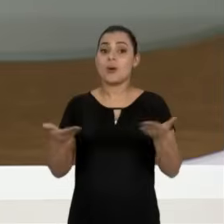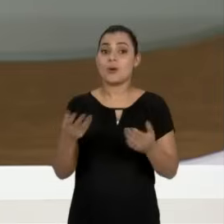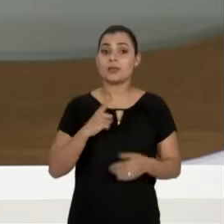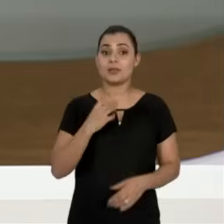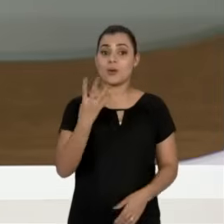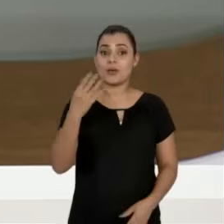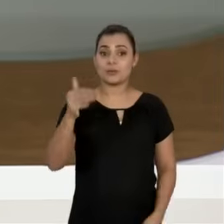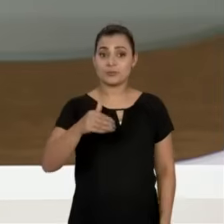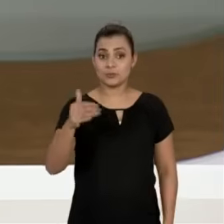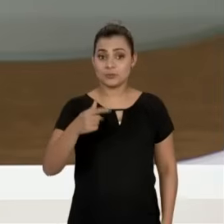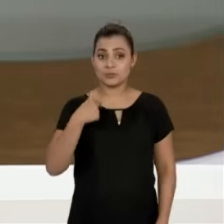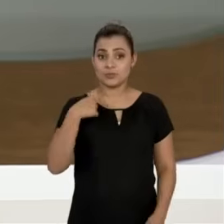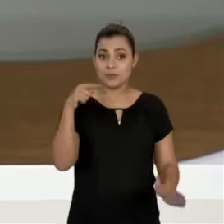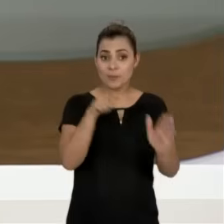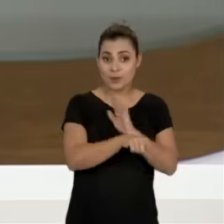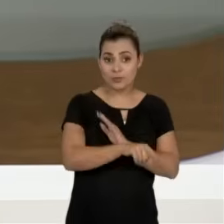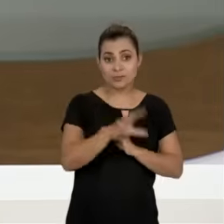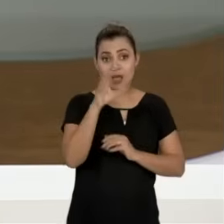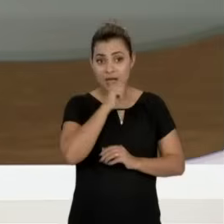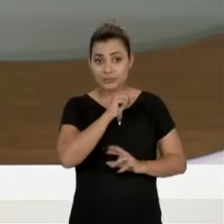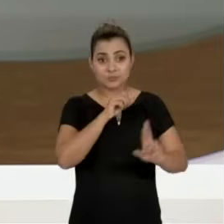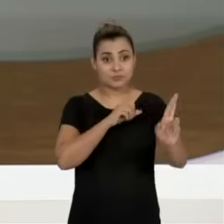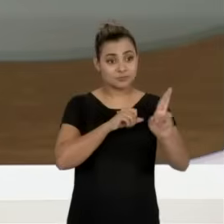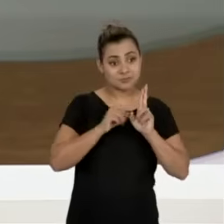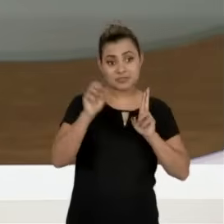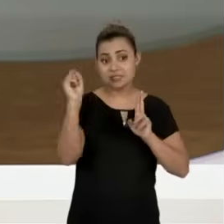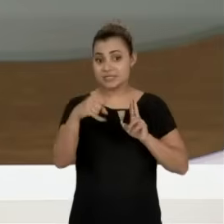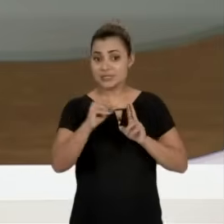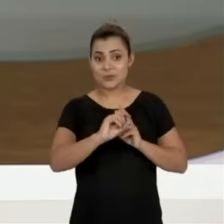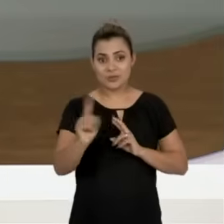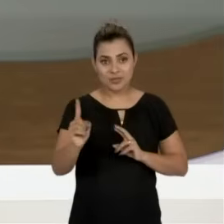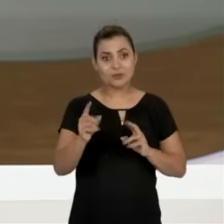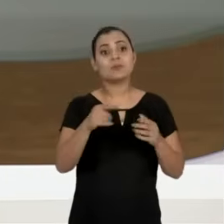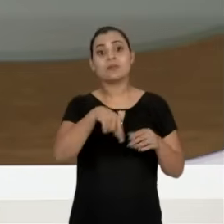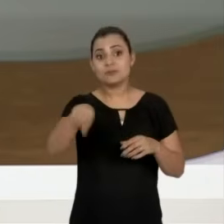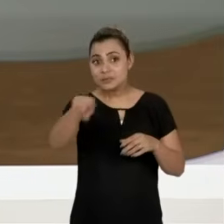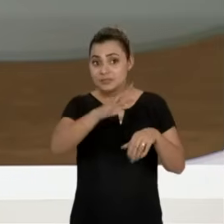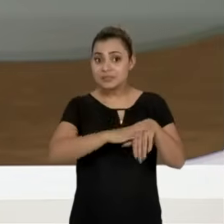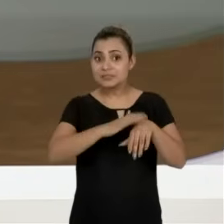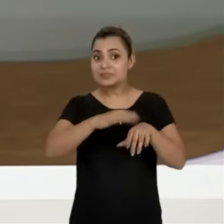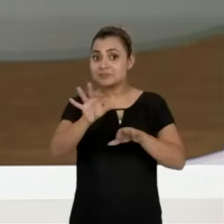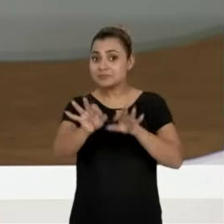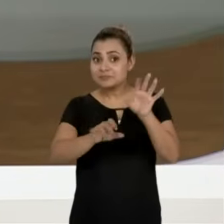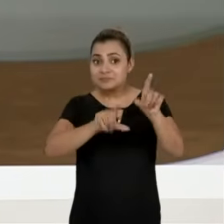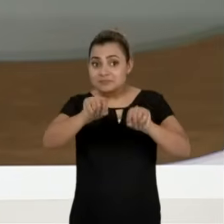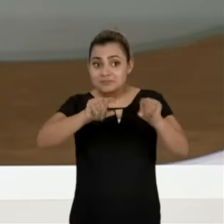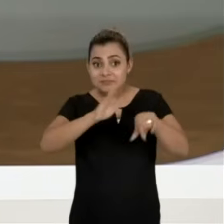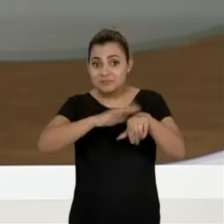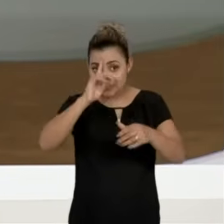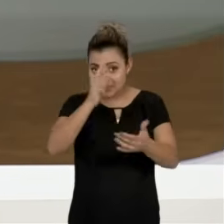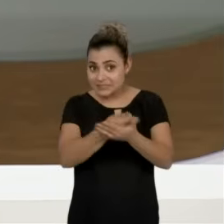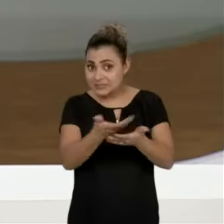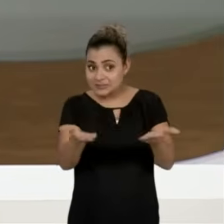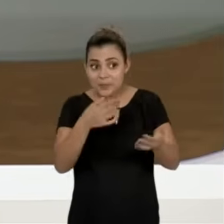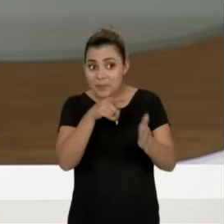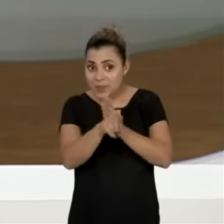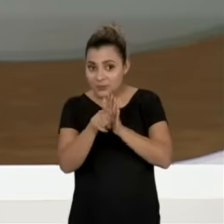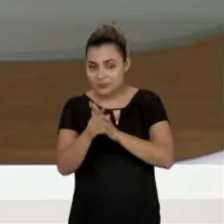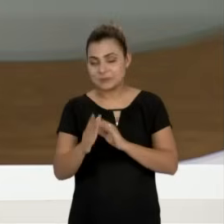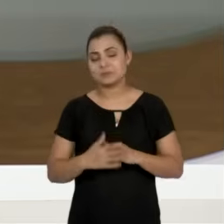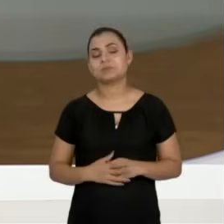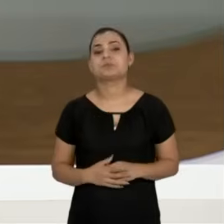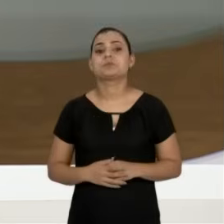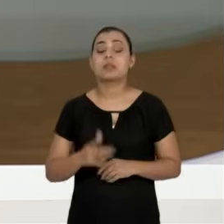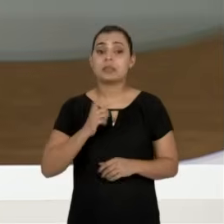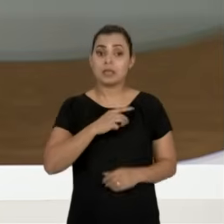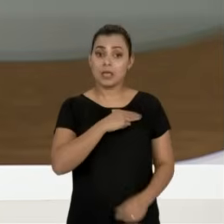4 minutos, eu vou fazer uma perguntinha de sim ou não, e aí depois, amigos, vocês se resolvam aí. Há um pedido